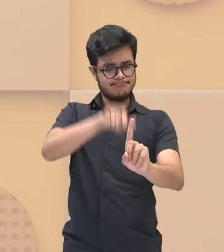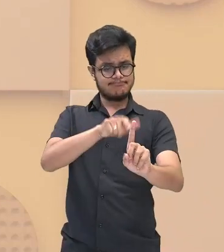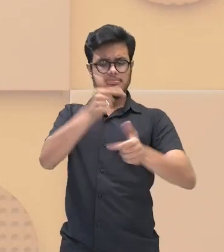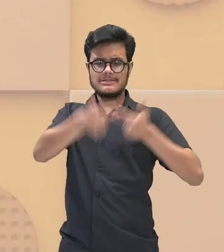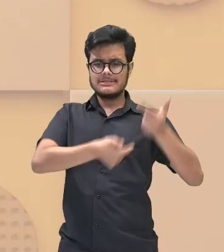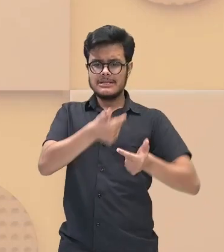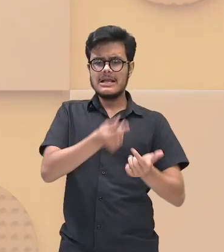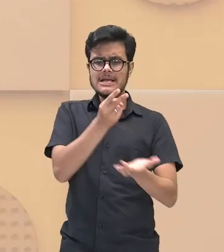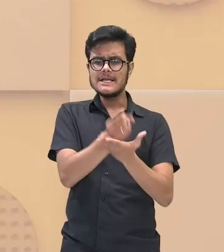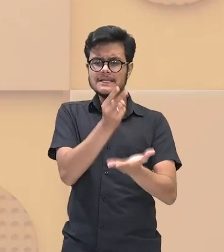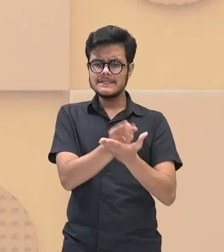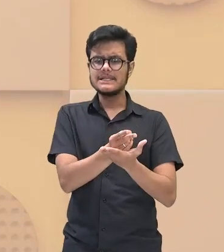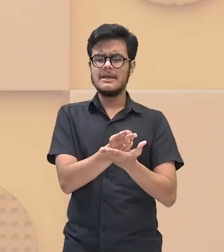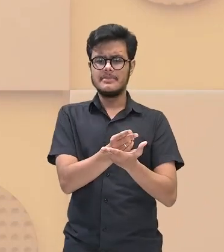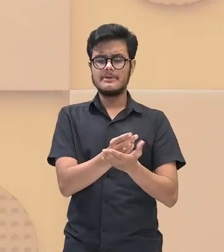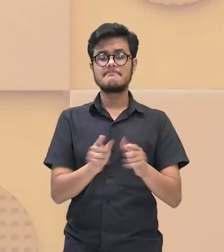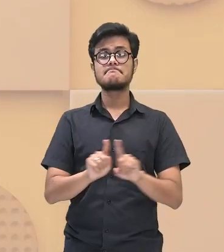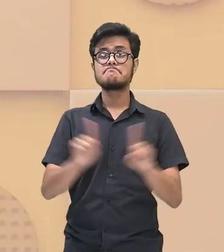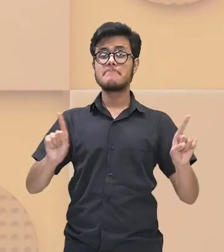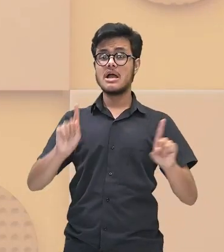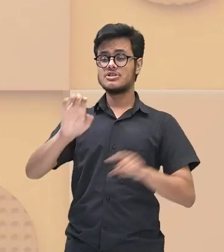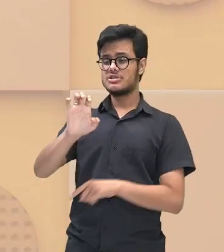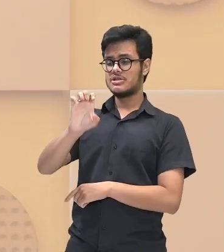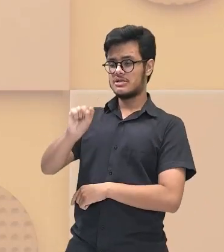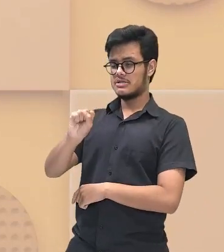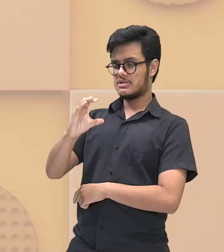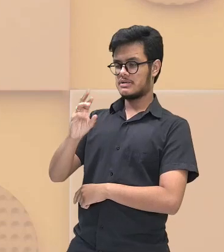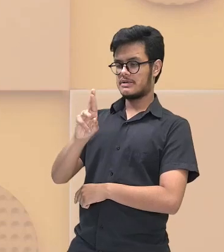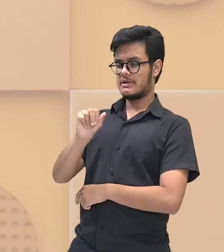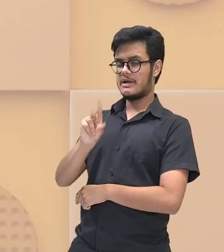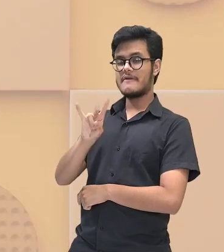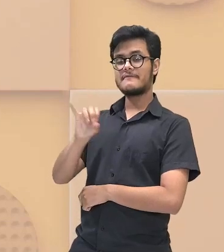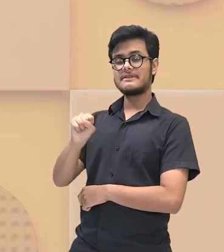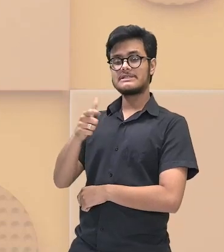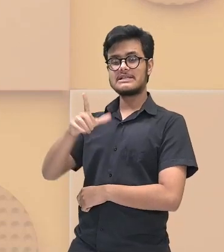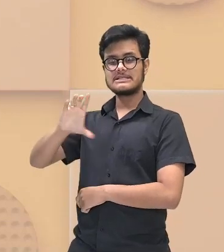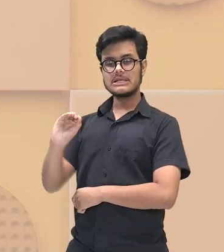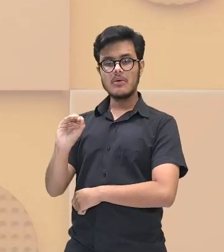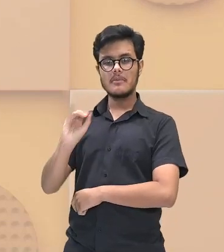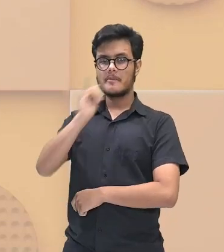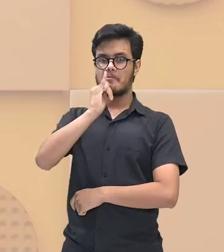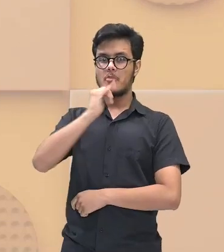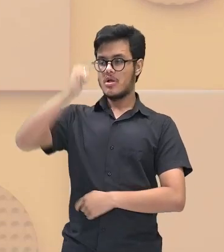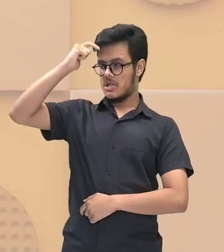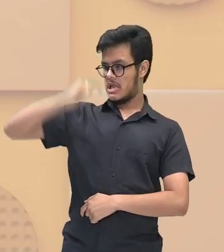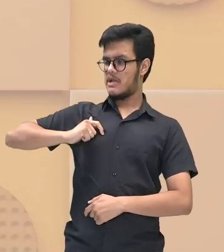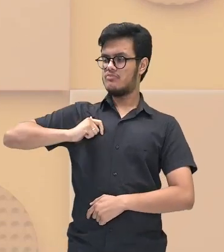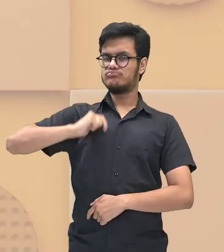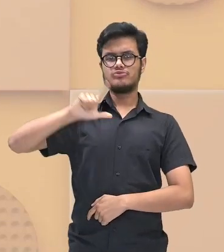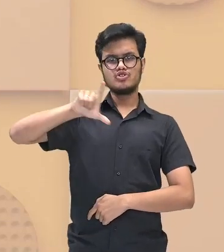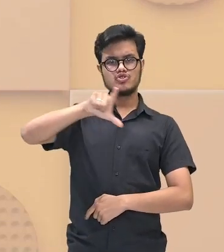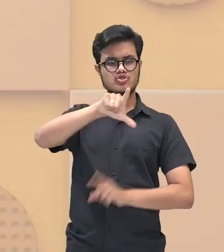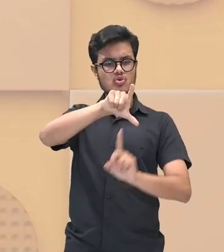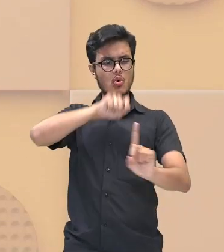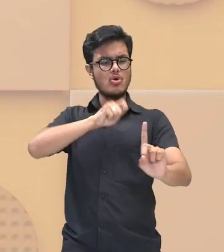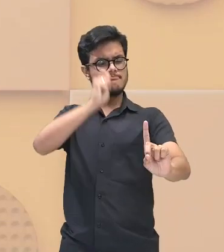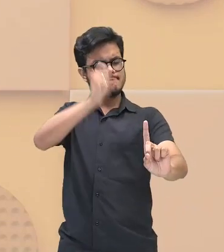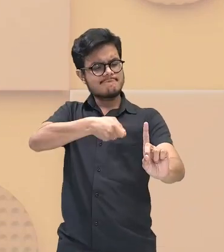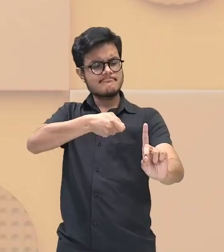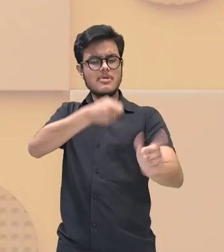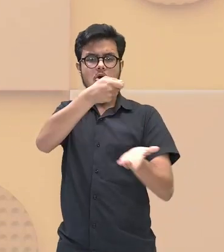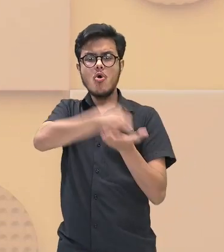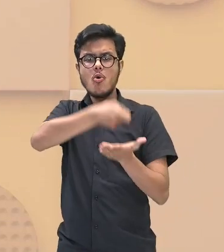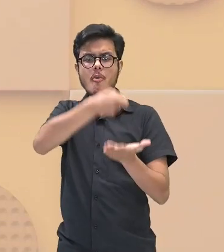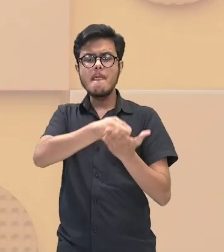é inerente àquela pessoa. Já a escravização é uma condição imposta, em que o ser humano ele vai ser ali obrigado